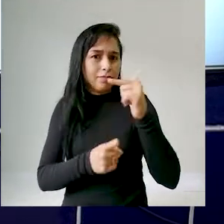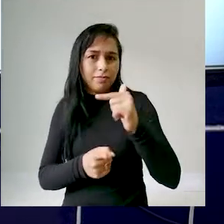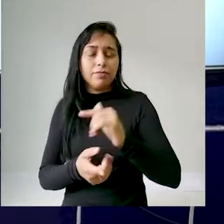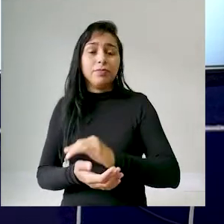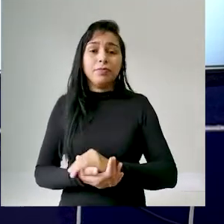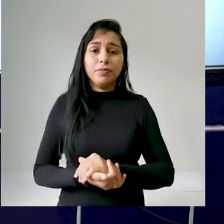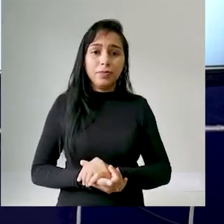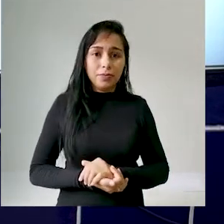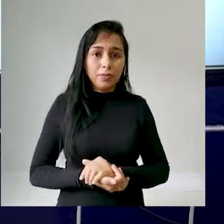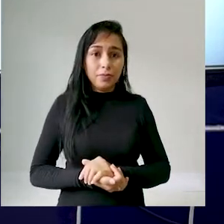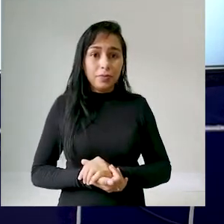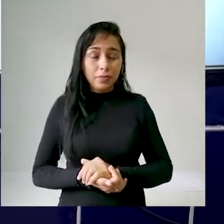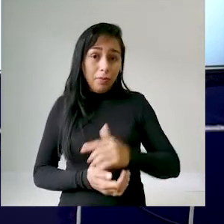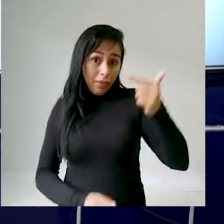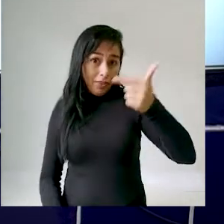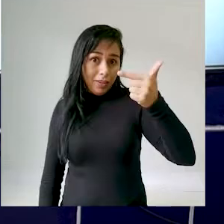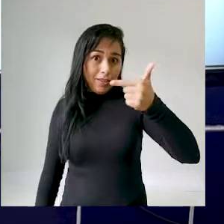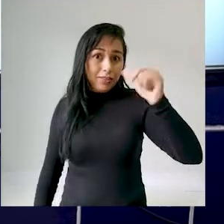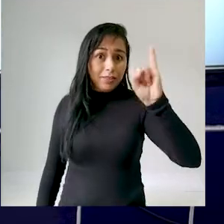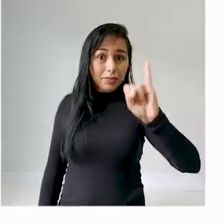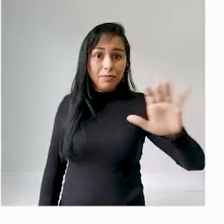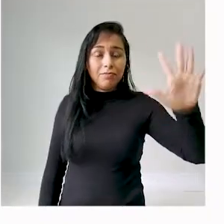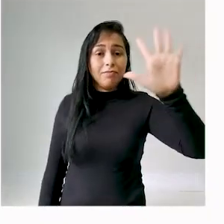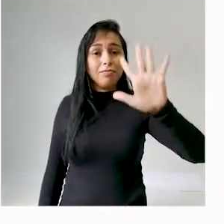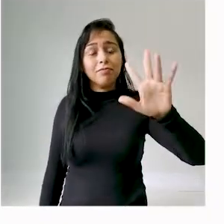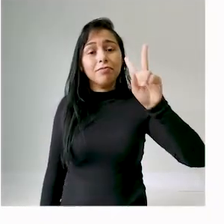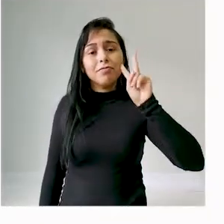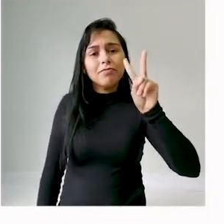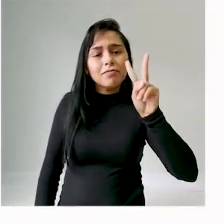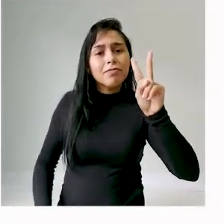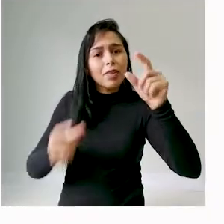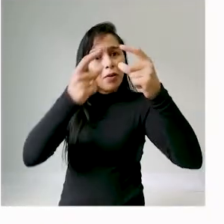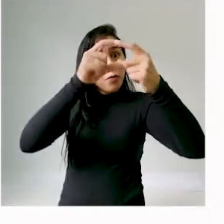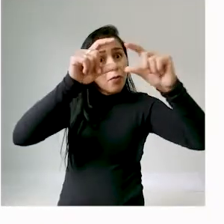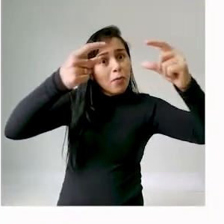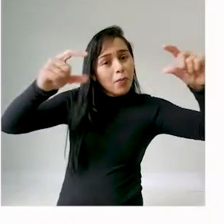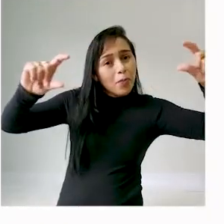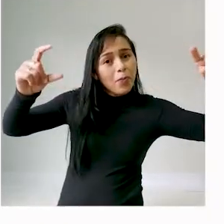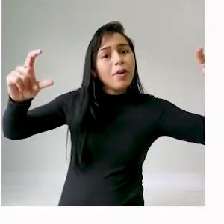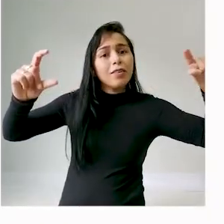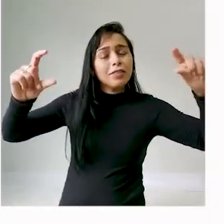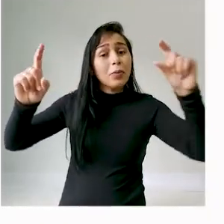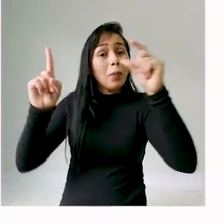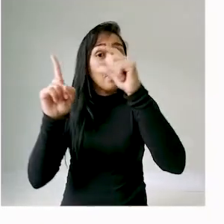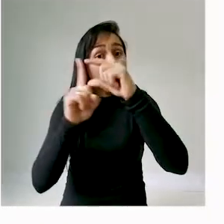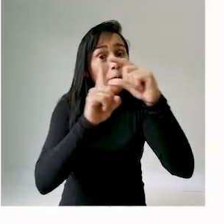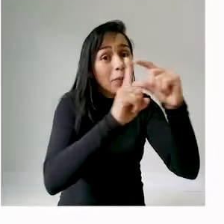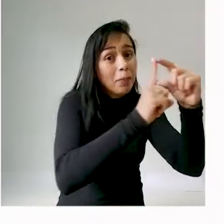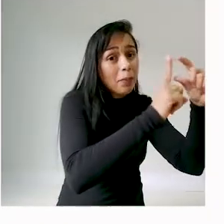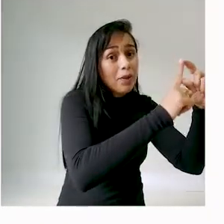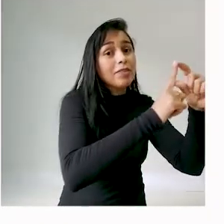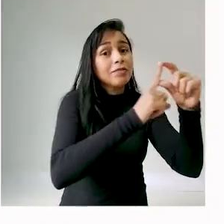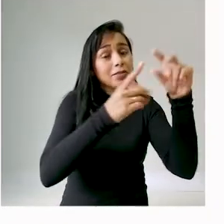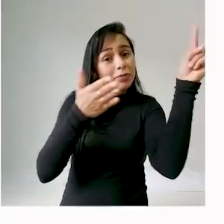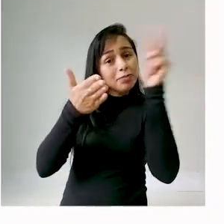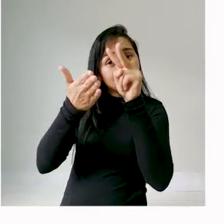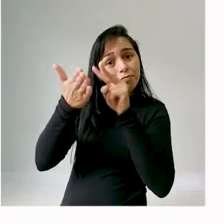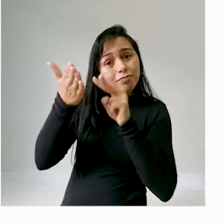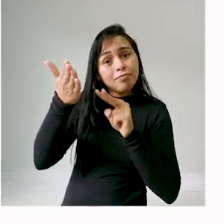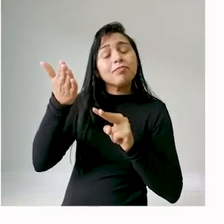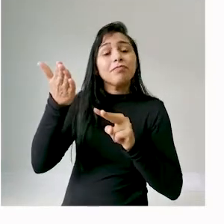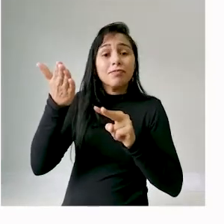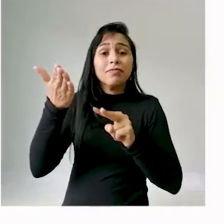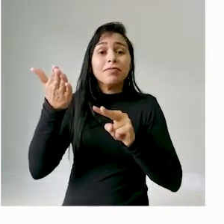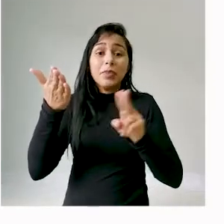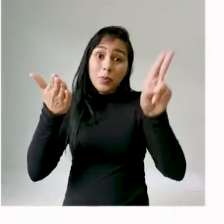utilizamos palavras. Nesta segunda imagem, nós podemos ler: é proibido fumar neste local. Então, nós